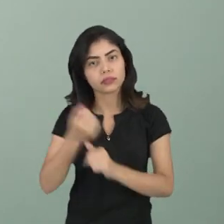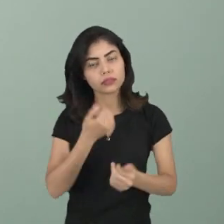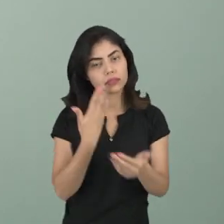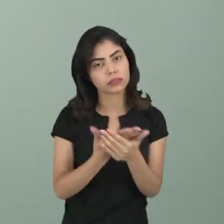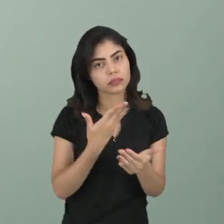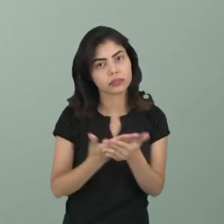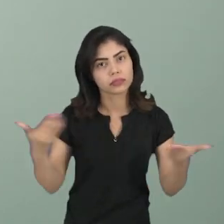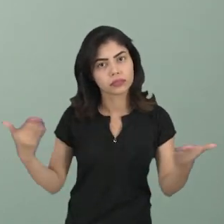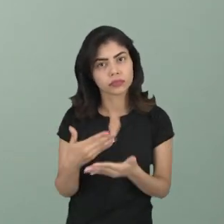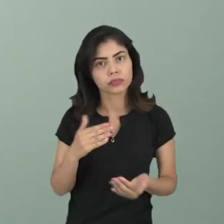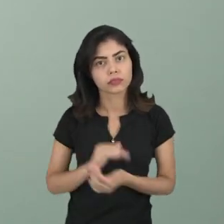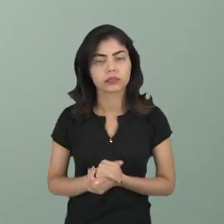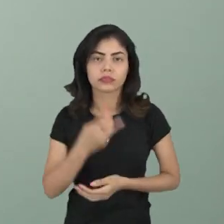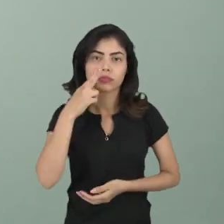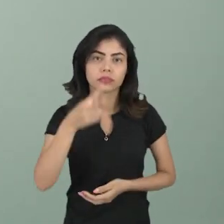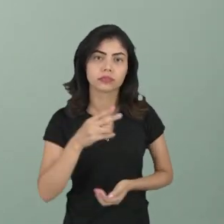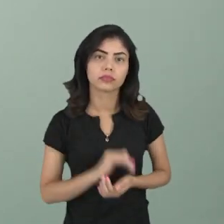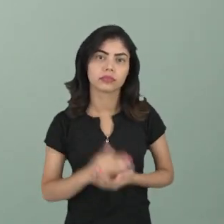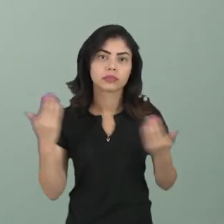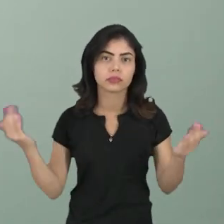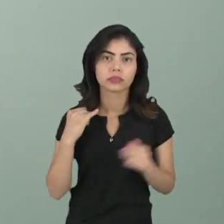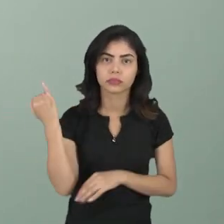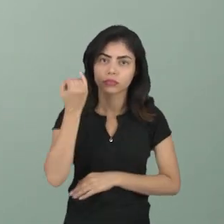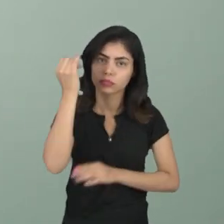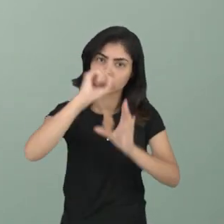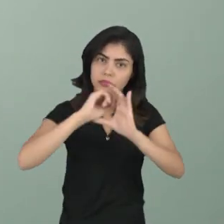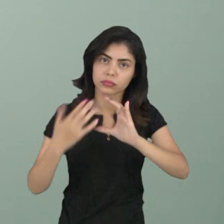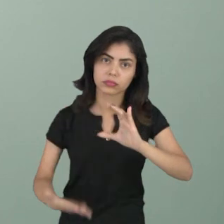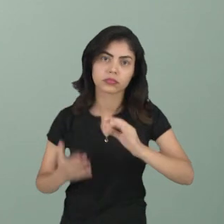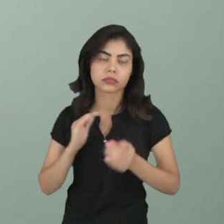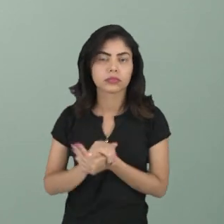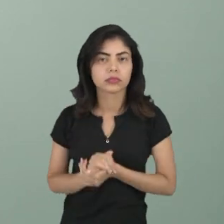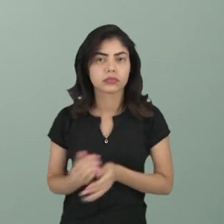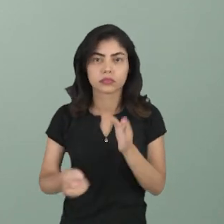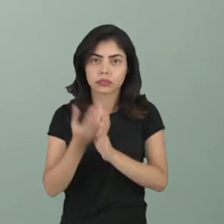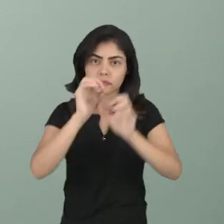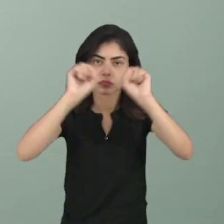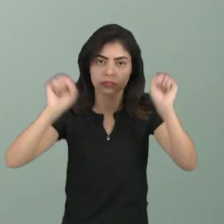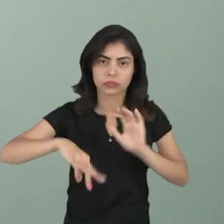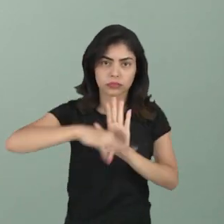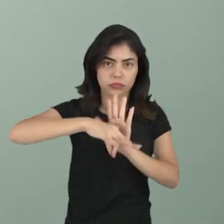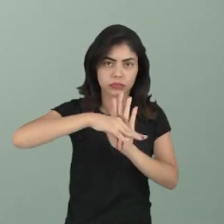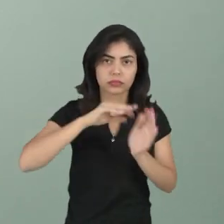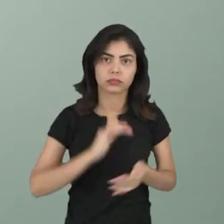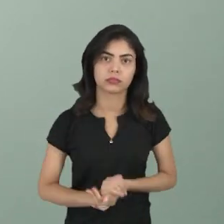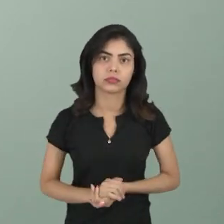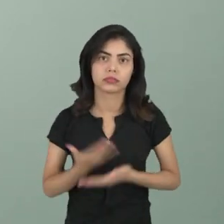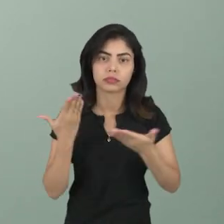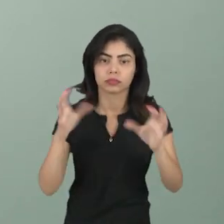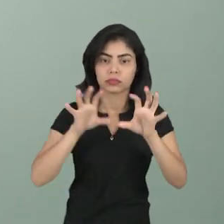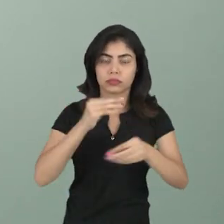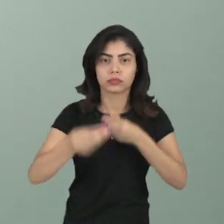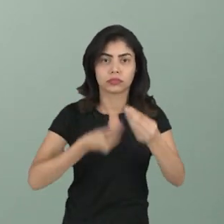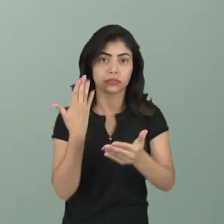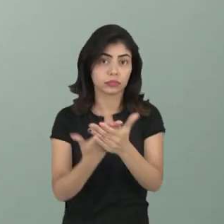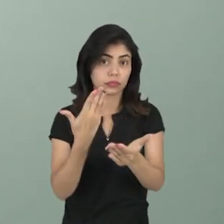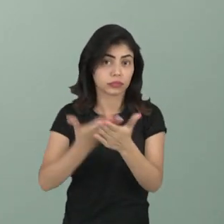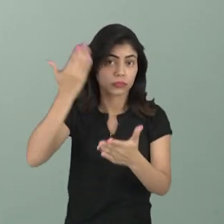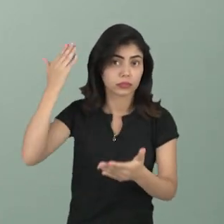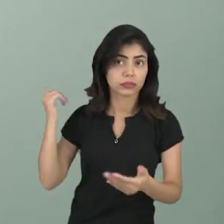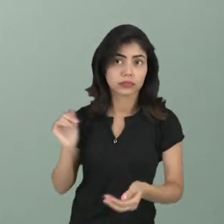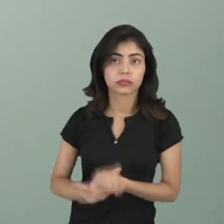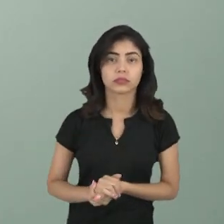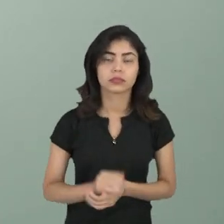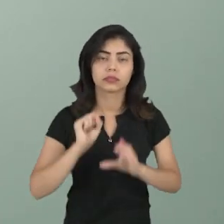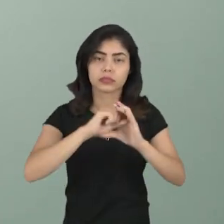aula aí de hoje, a gente viu, então, as principais características aí do sistema reprodutor feminino, assim como na aula anterior a gente